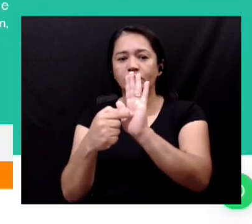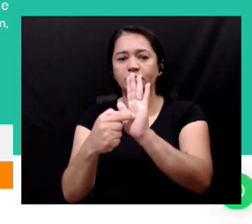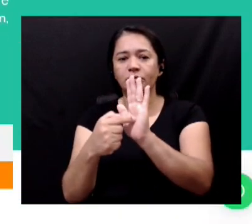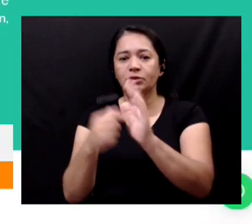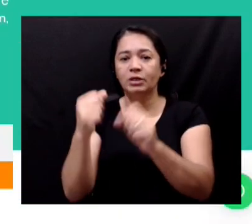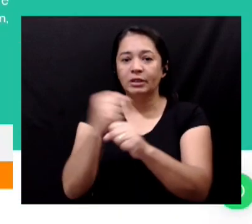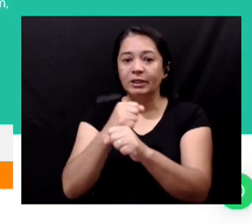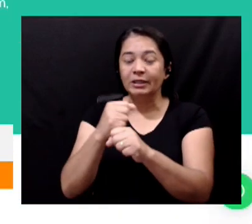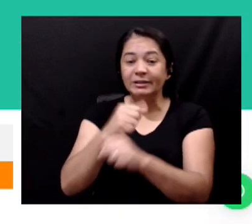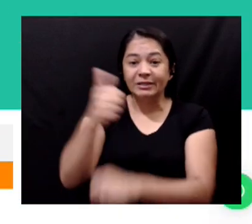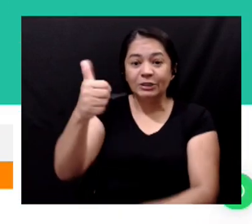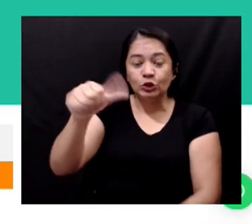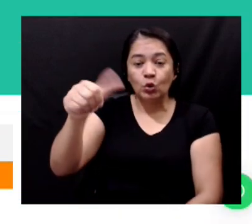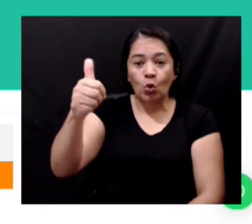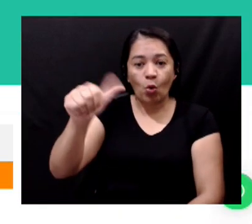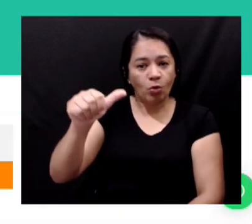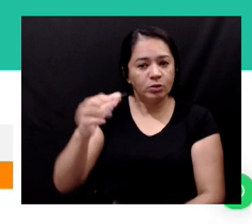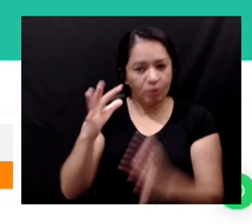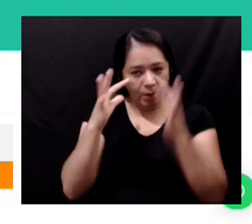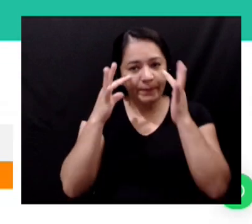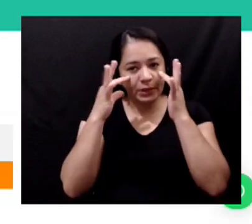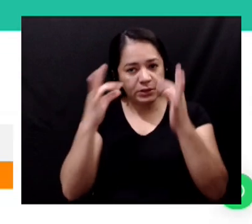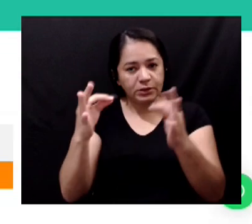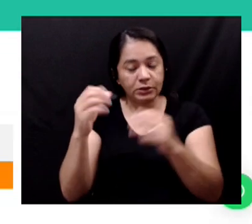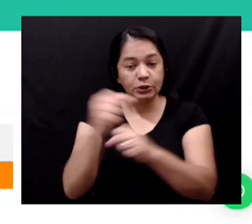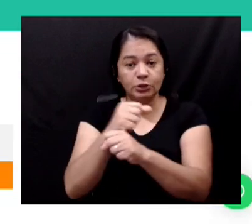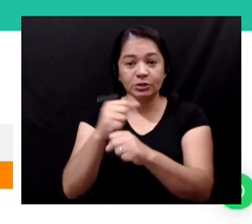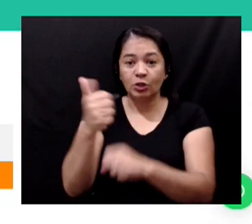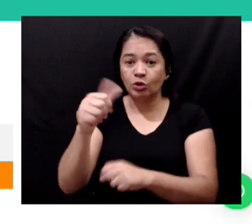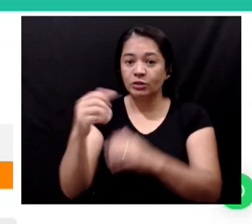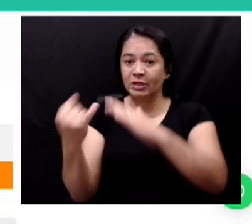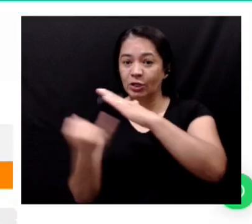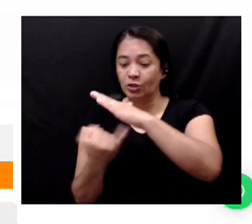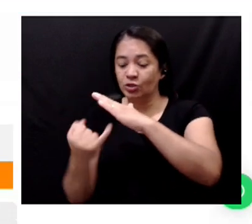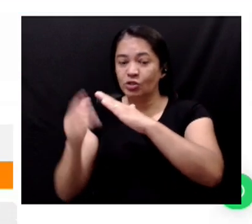11 anos, olha isso, o instituto já listou